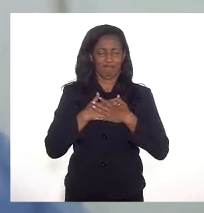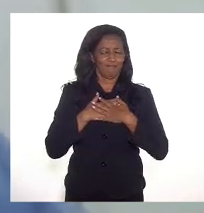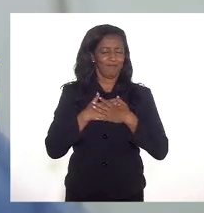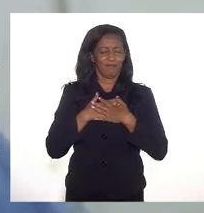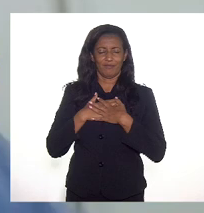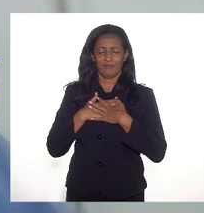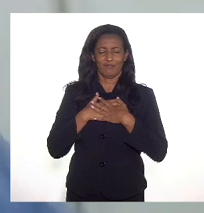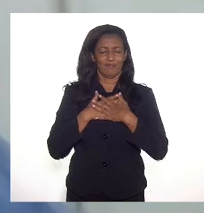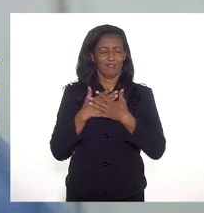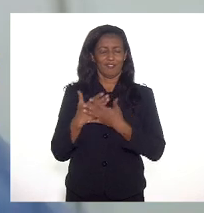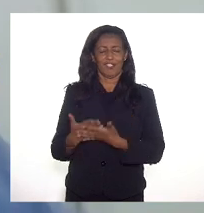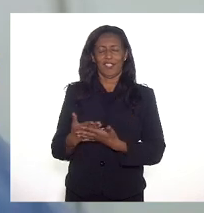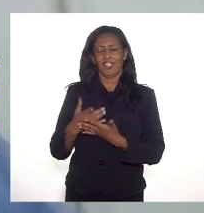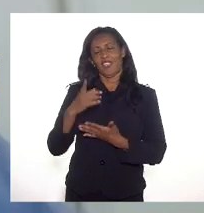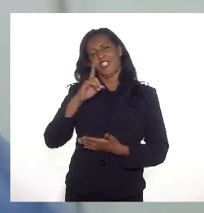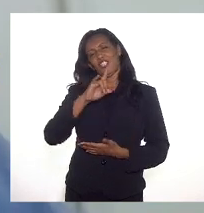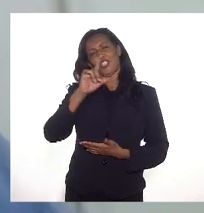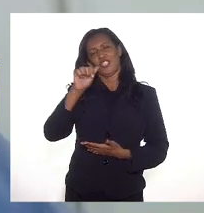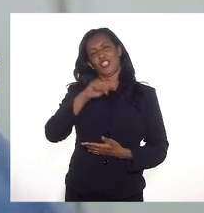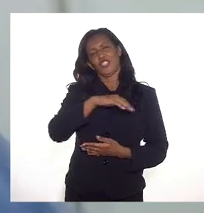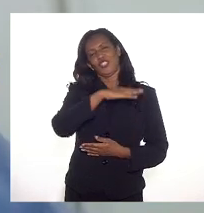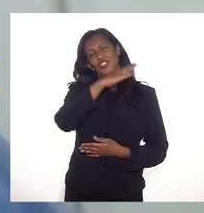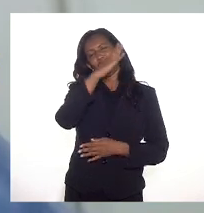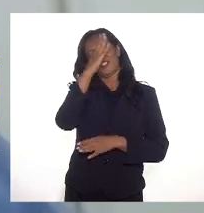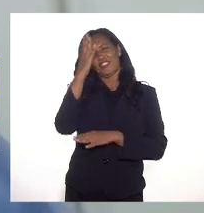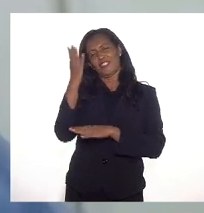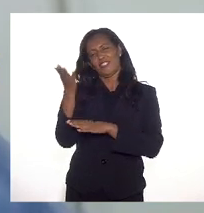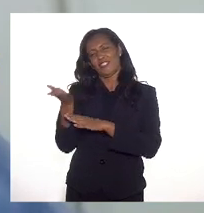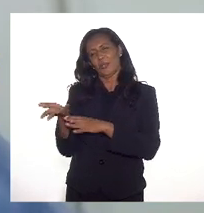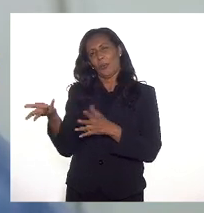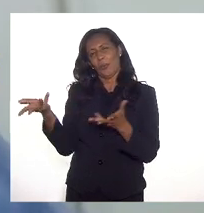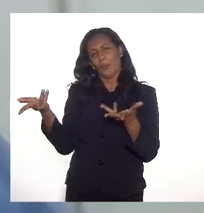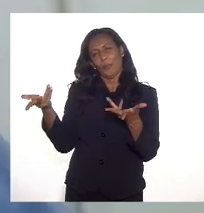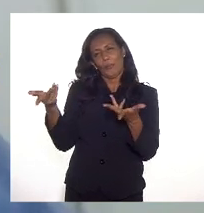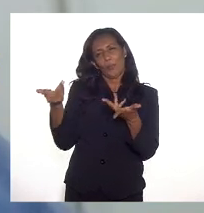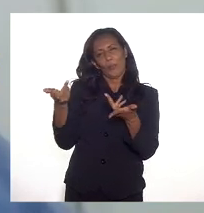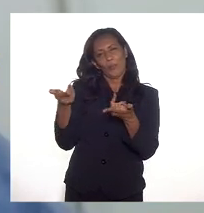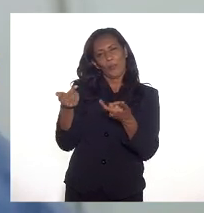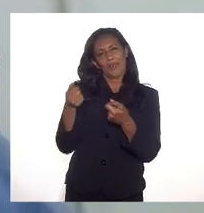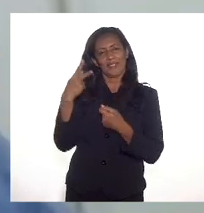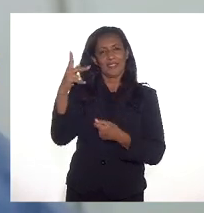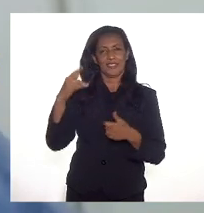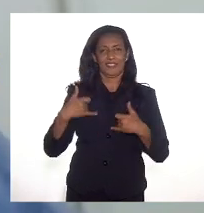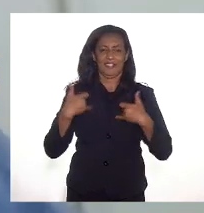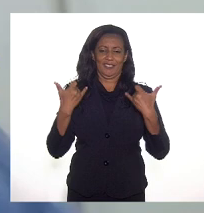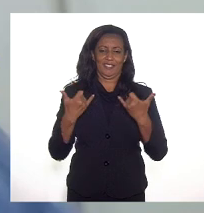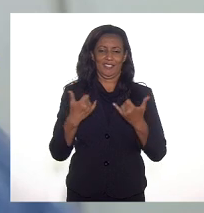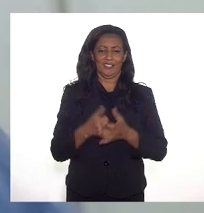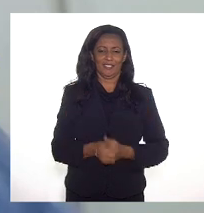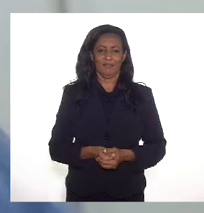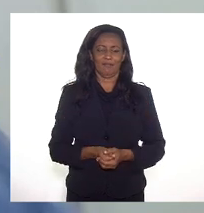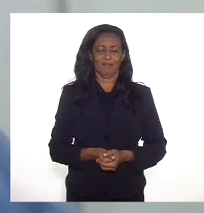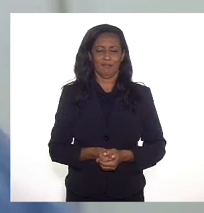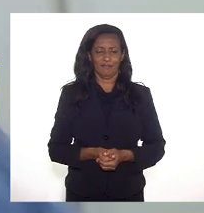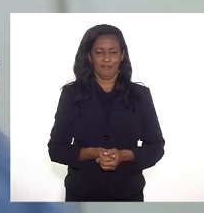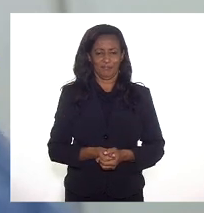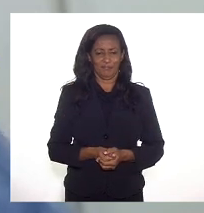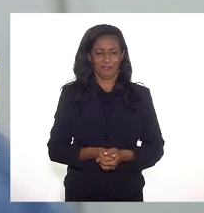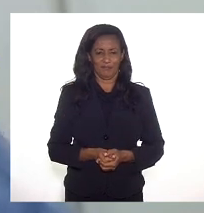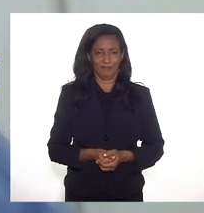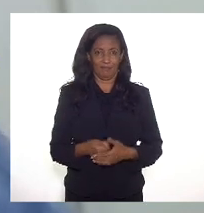senhora tenha um dia sereno no seu aniversário. Dito